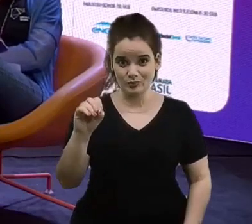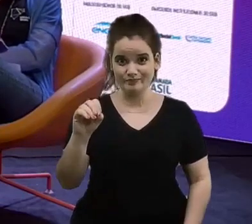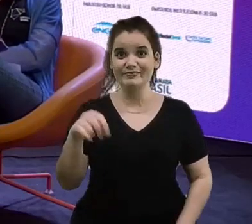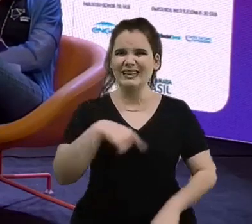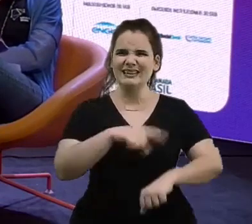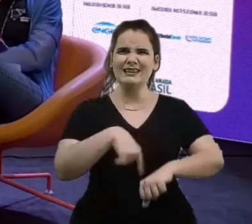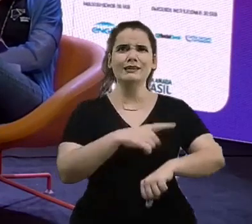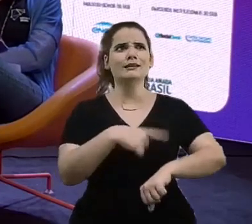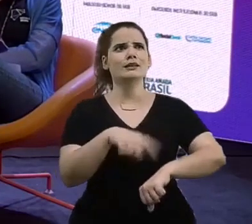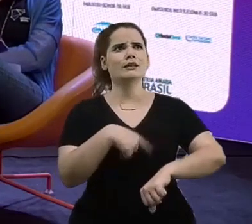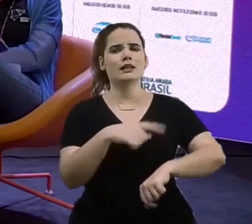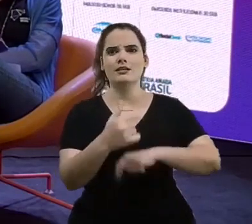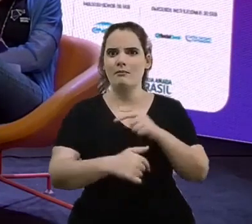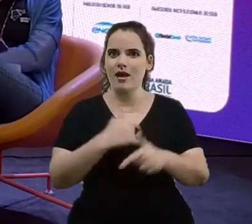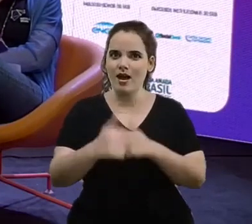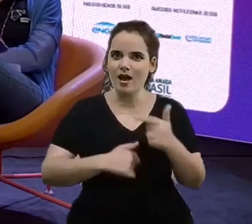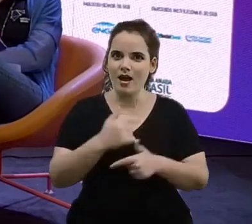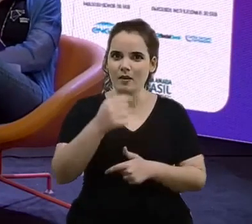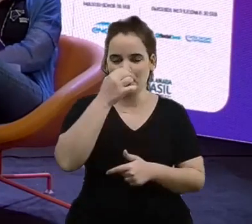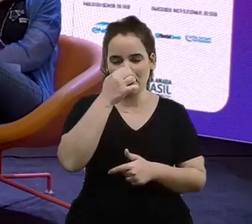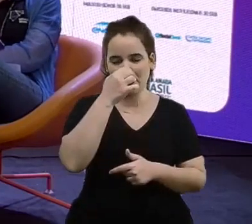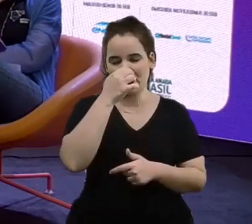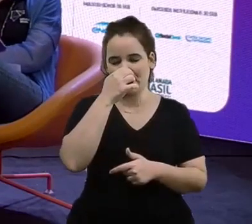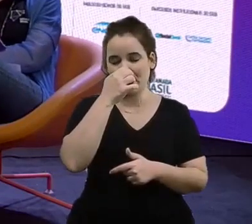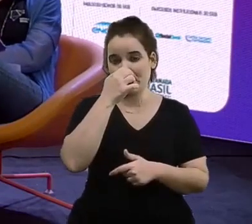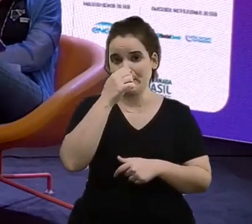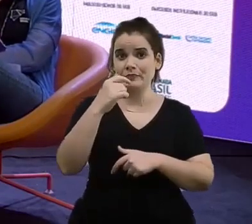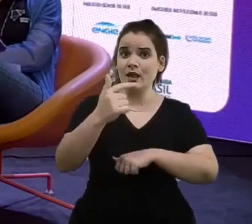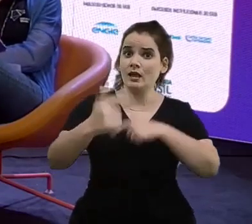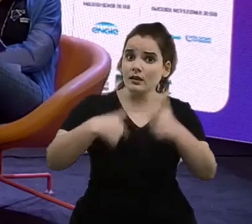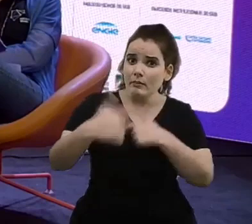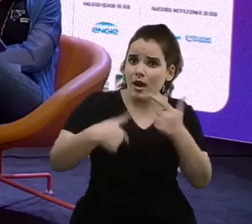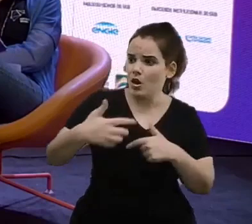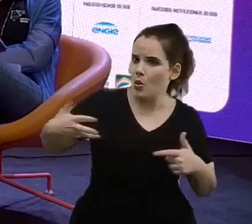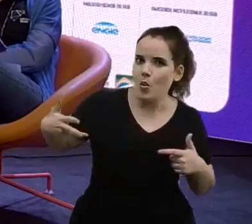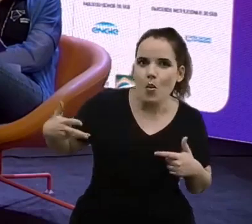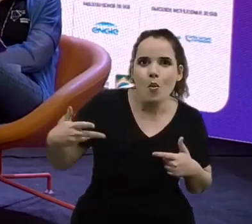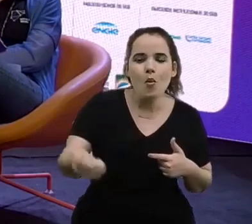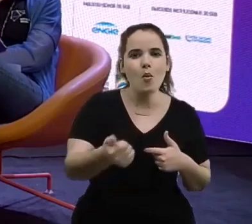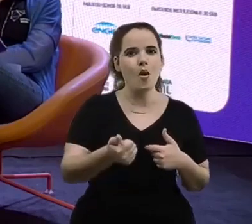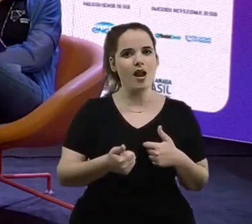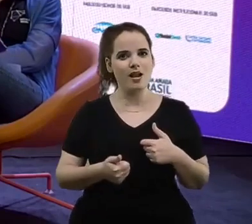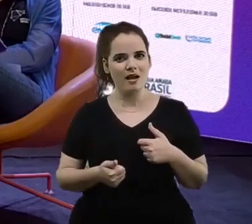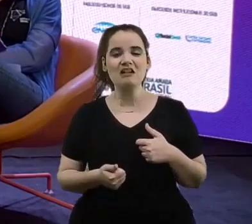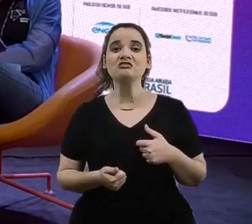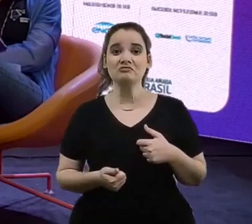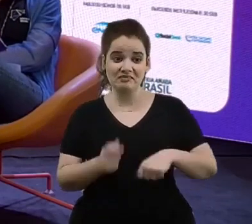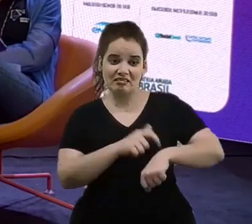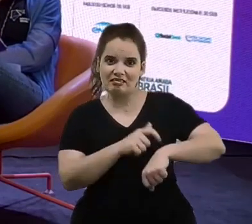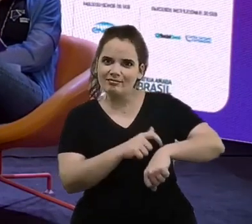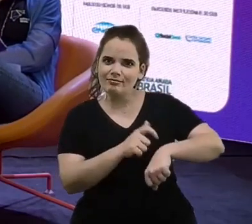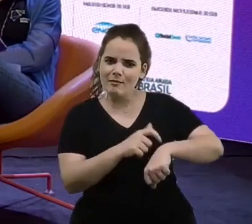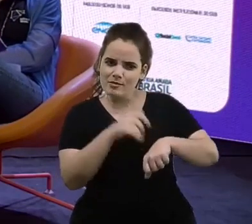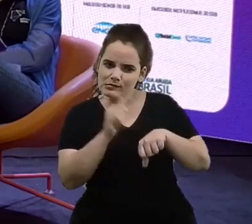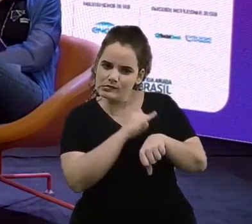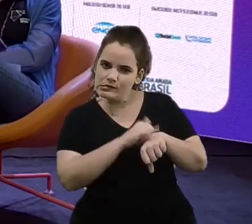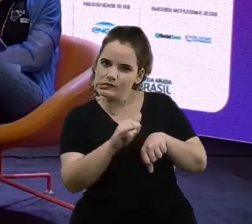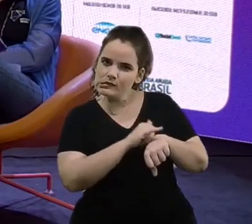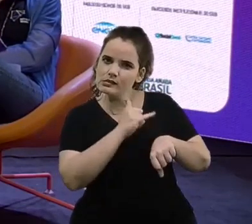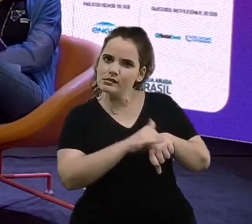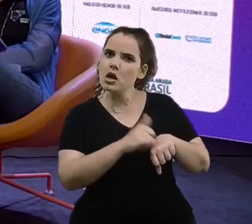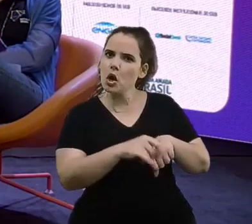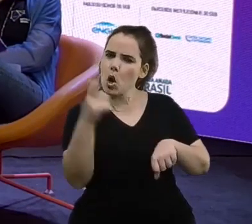semanas epidemiológicas, então isso ajuda a gente a entender um pouco melhor o fenômeno da pandemia. Né, e aí, como conclusões, a gente